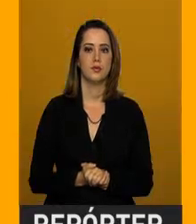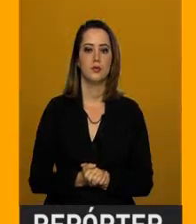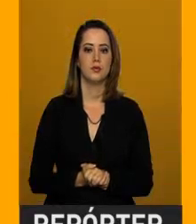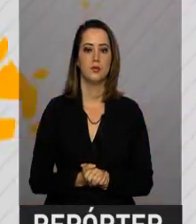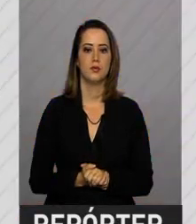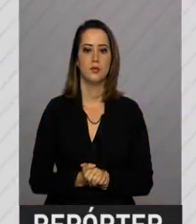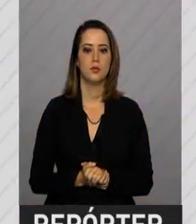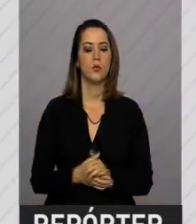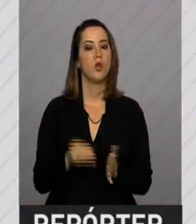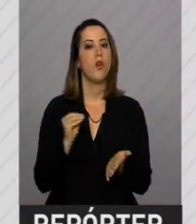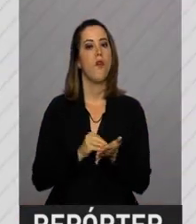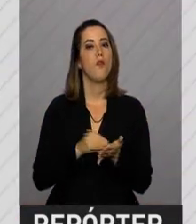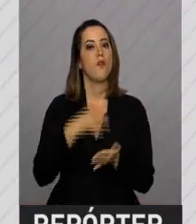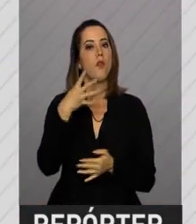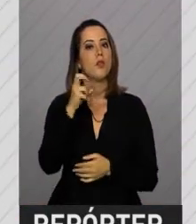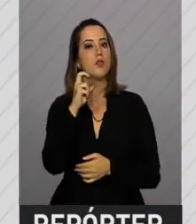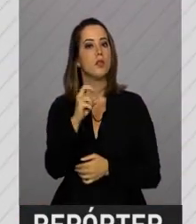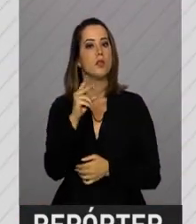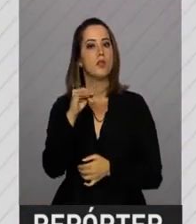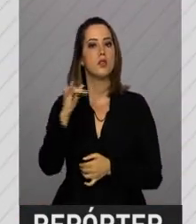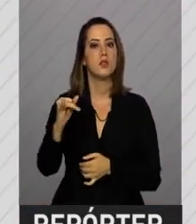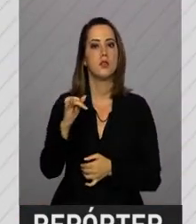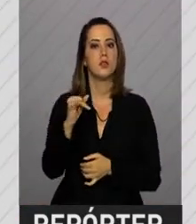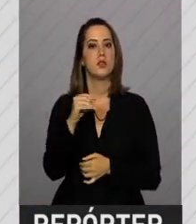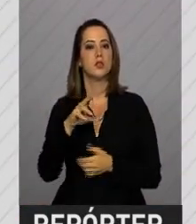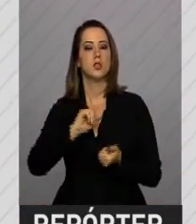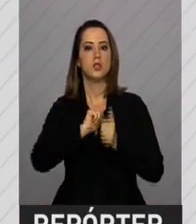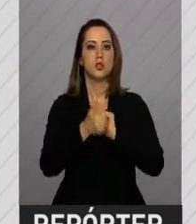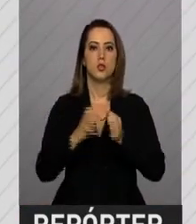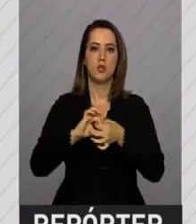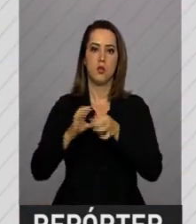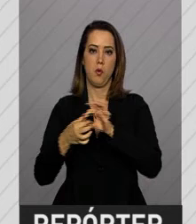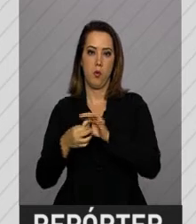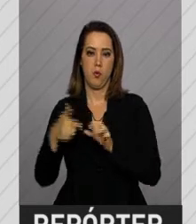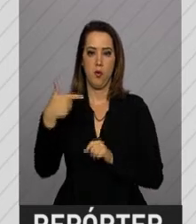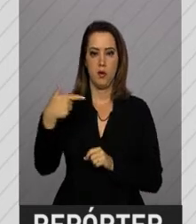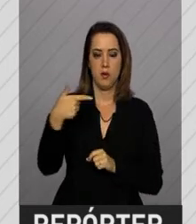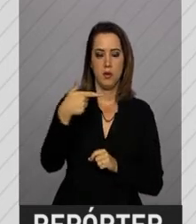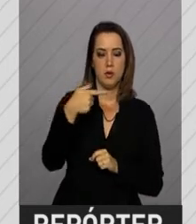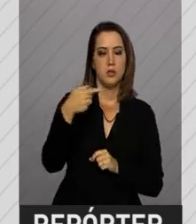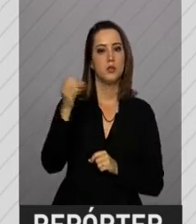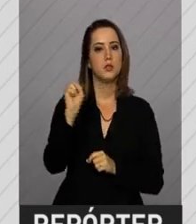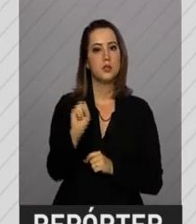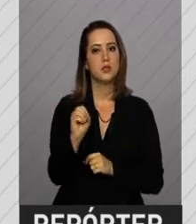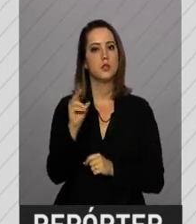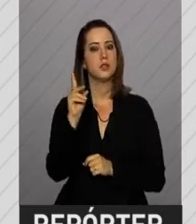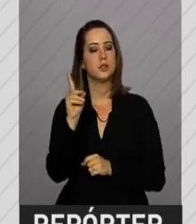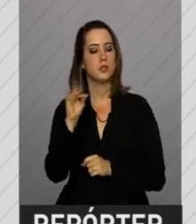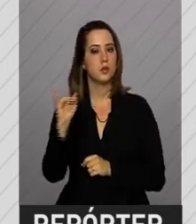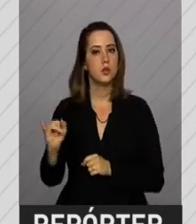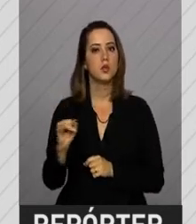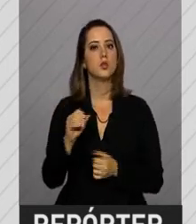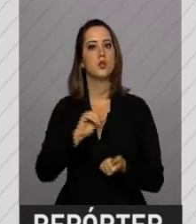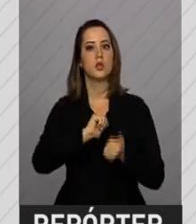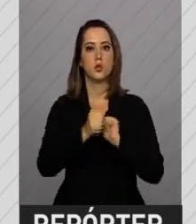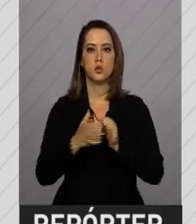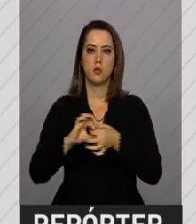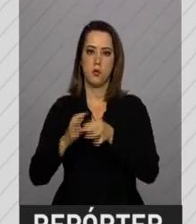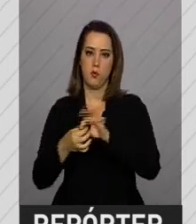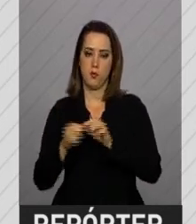faltam 45 dias para os jogos olímpicos e 78 dias para os jogos paraolímpicos rio